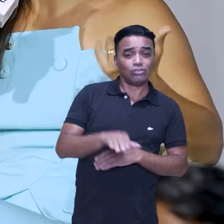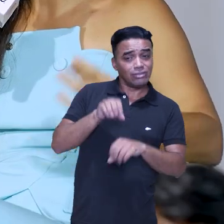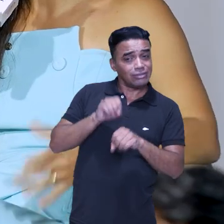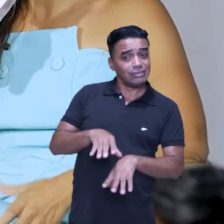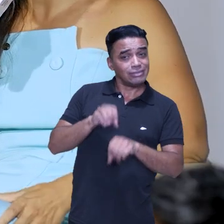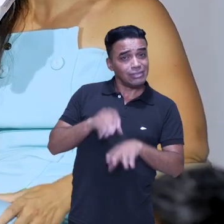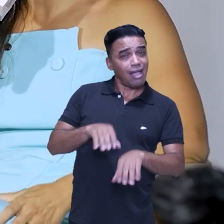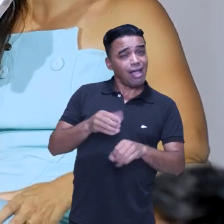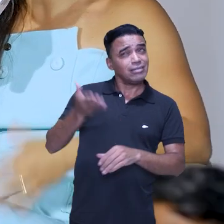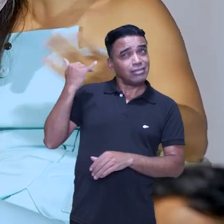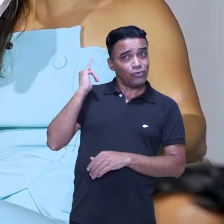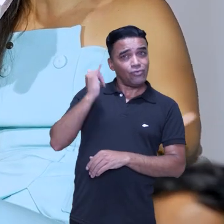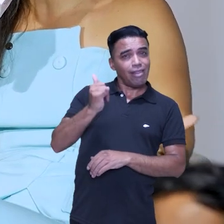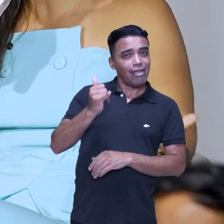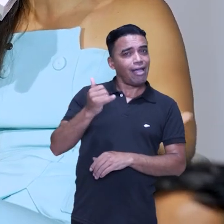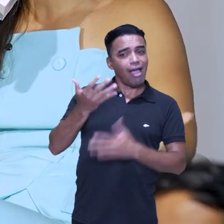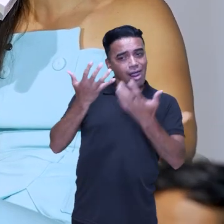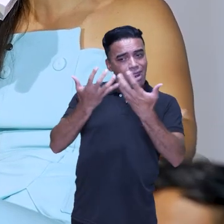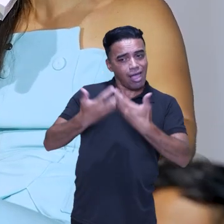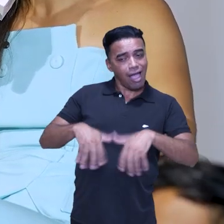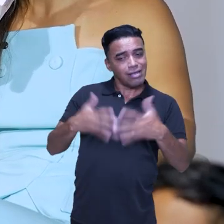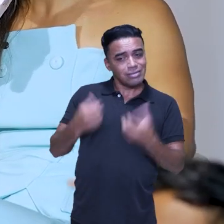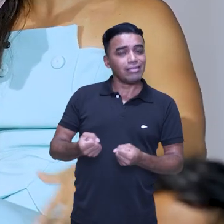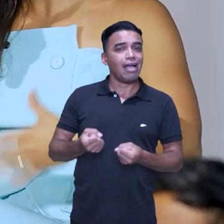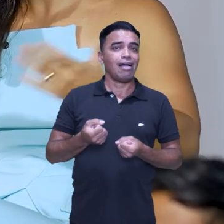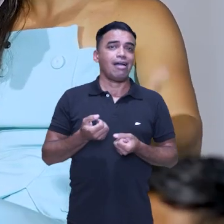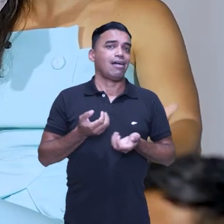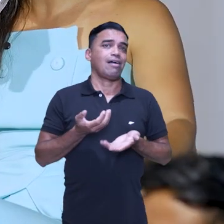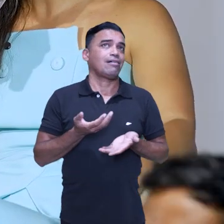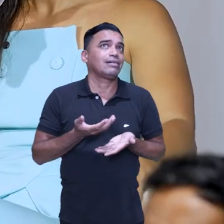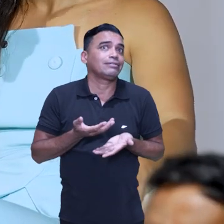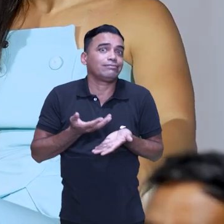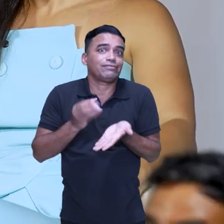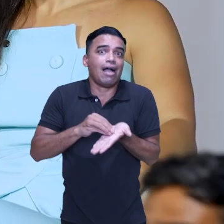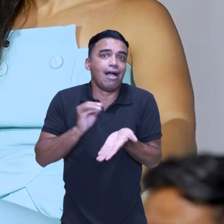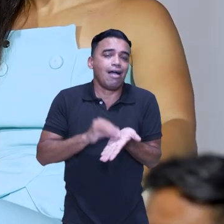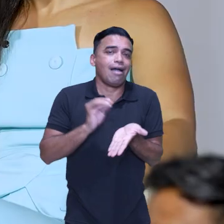ensinados, como eu falei no início, a naturalizar ausências, né? A naturalizar